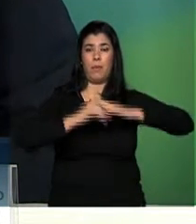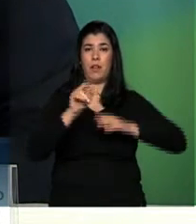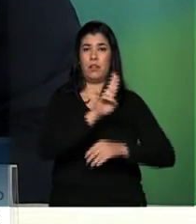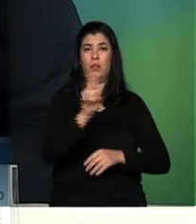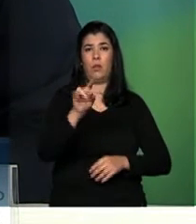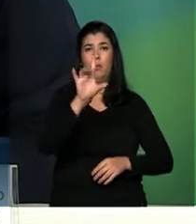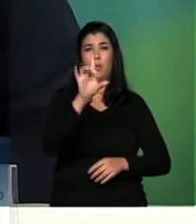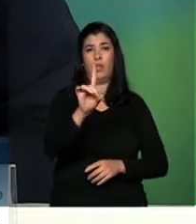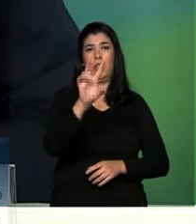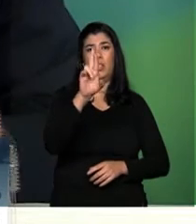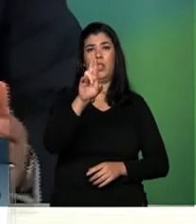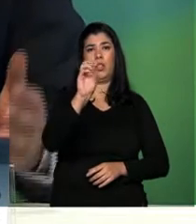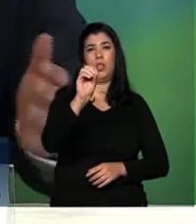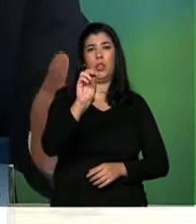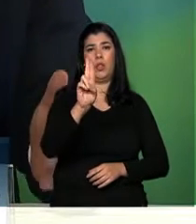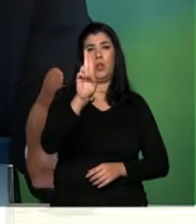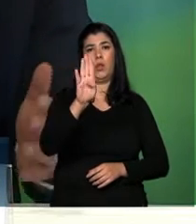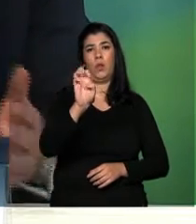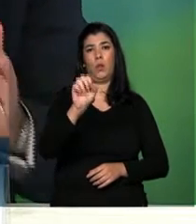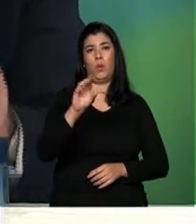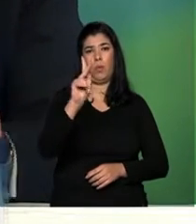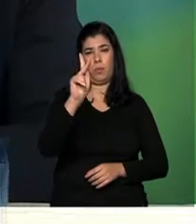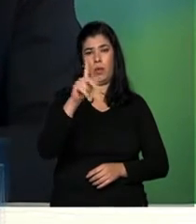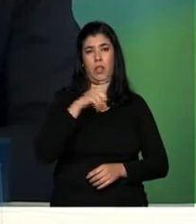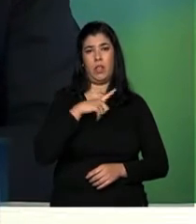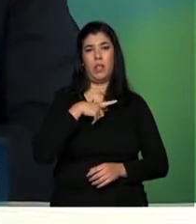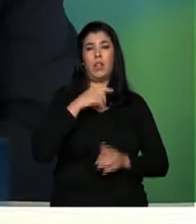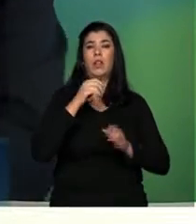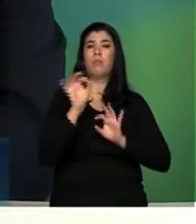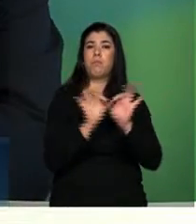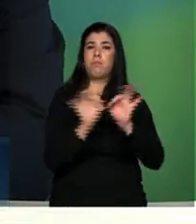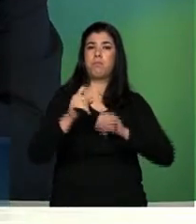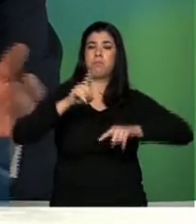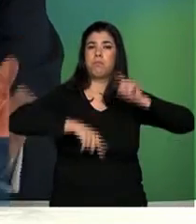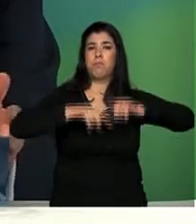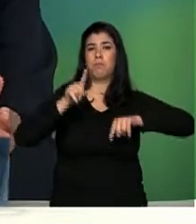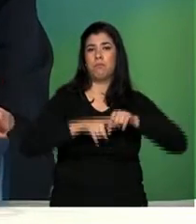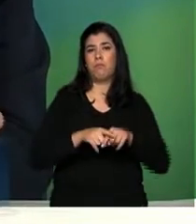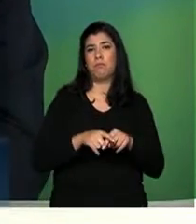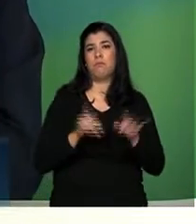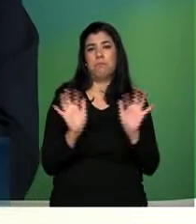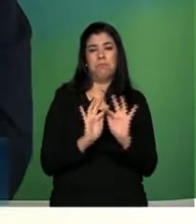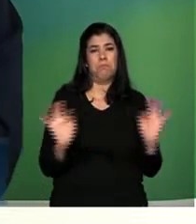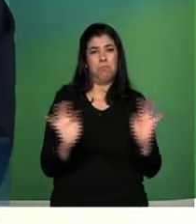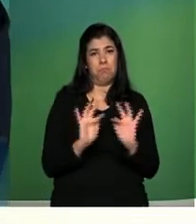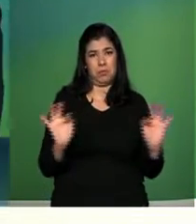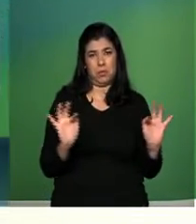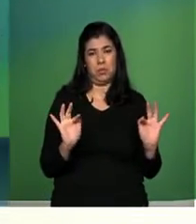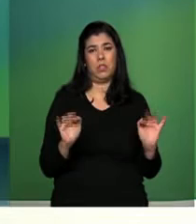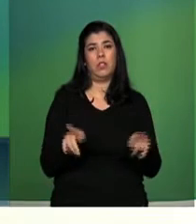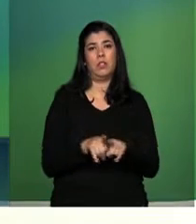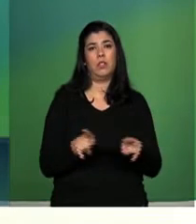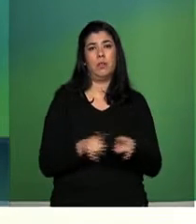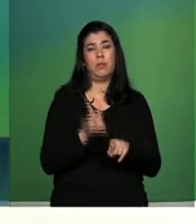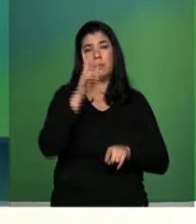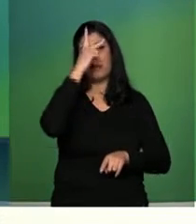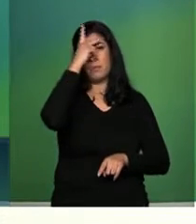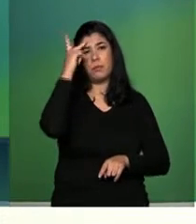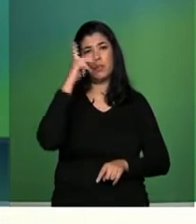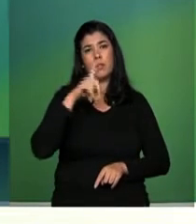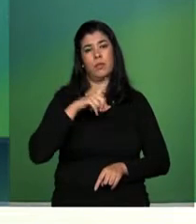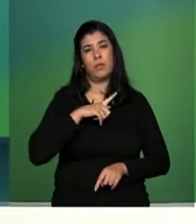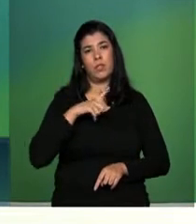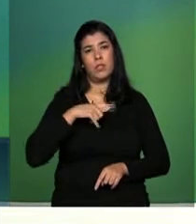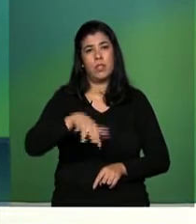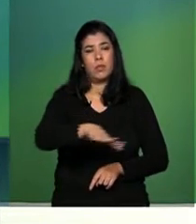mensagem clara também, de que vamos fazer um regime muito mais simples para quem estava